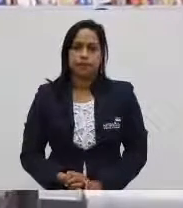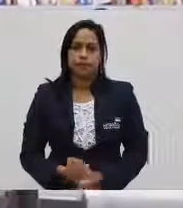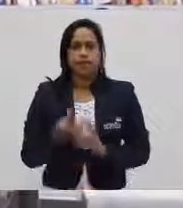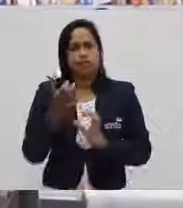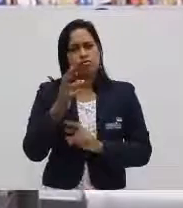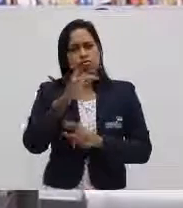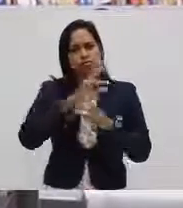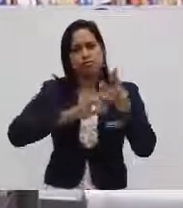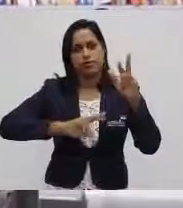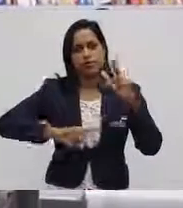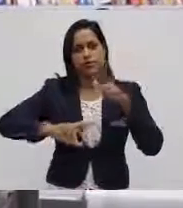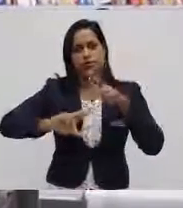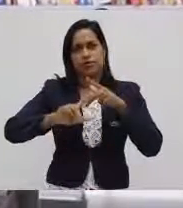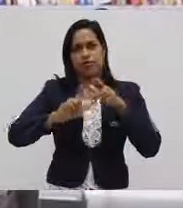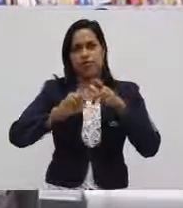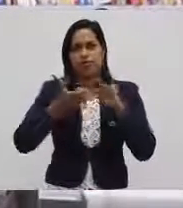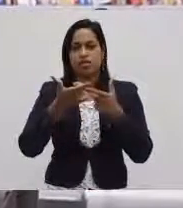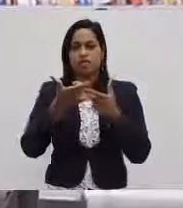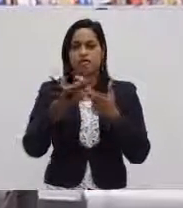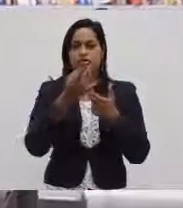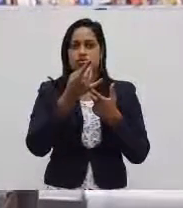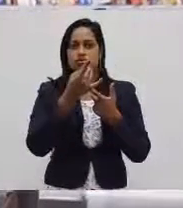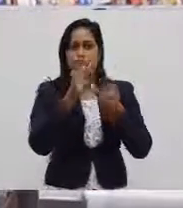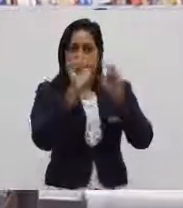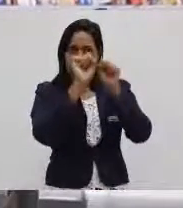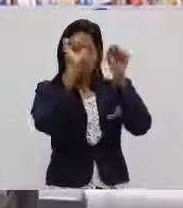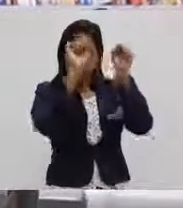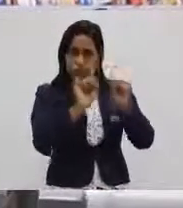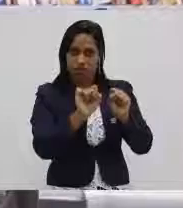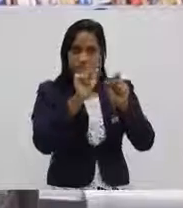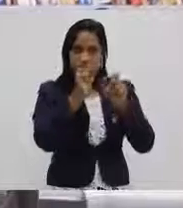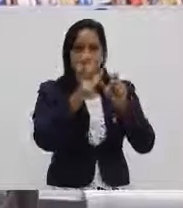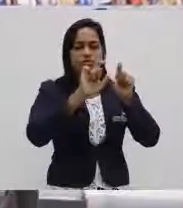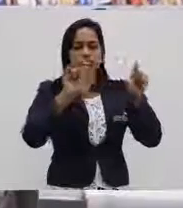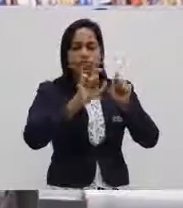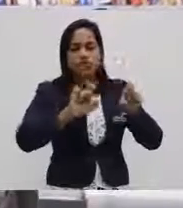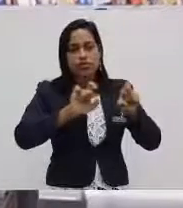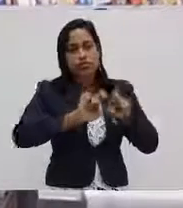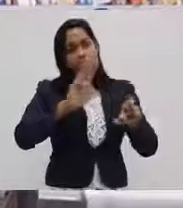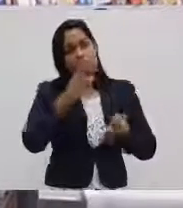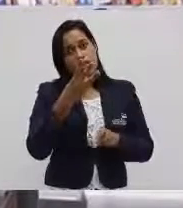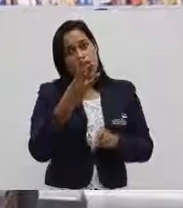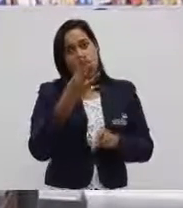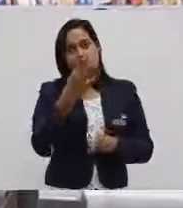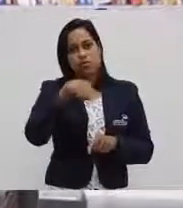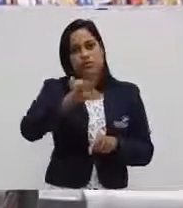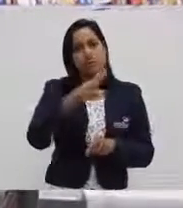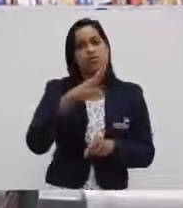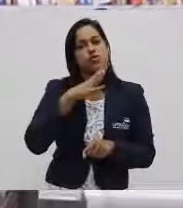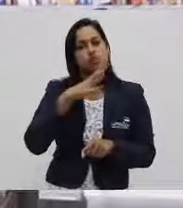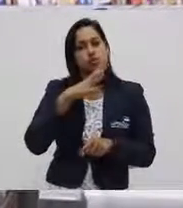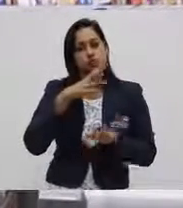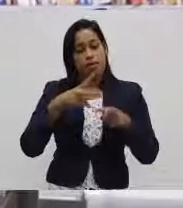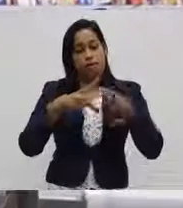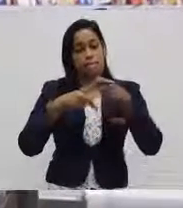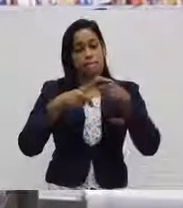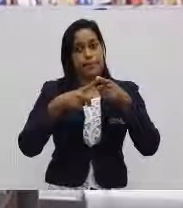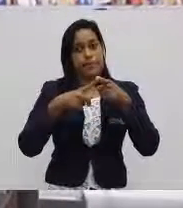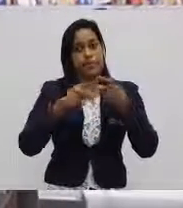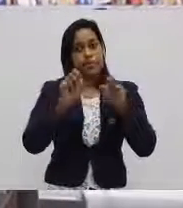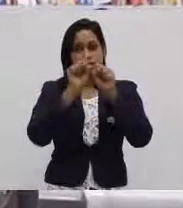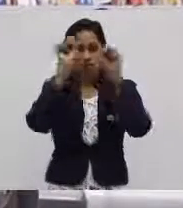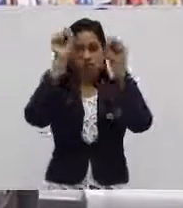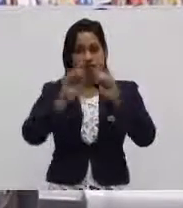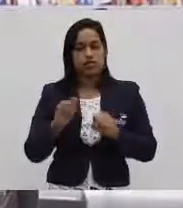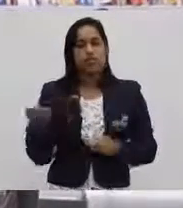São várias as classificações dos sistemas de produção. Eu trouxe três mais comuns para vocês hoje. A primeira, sistema